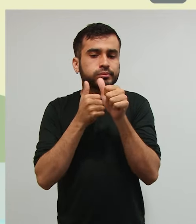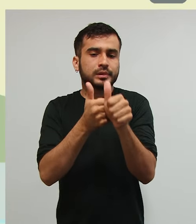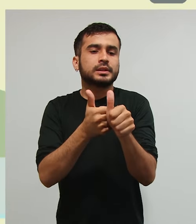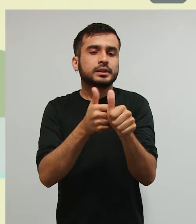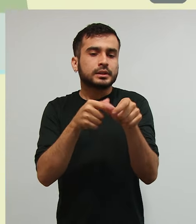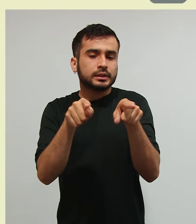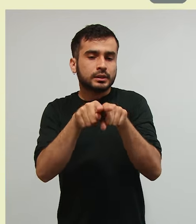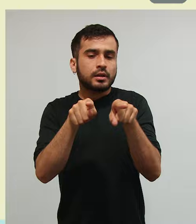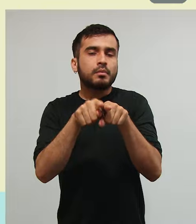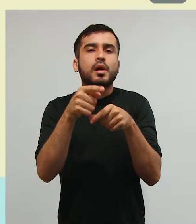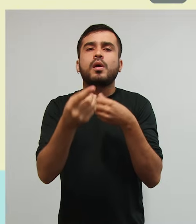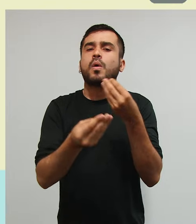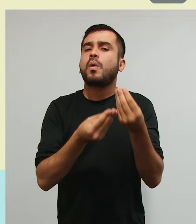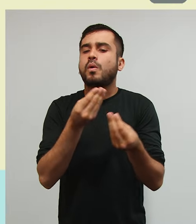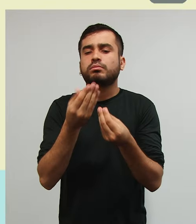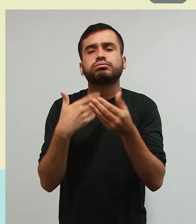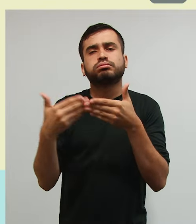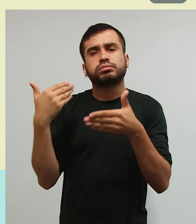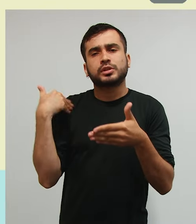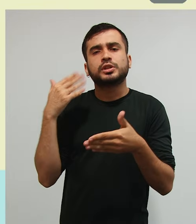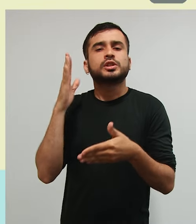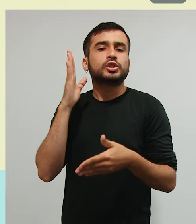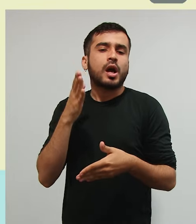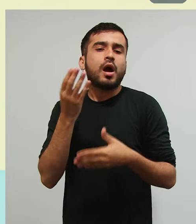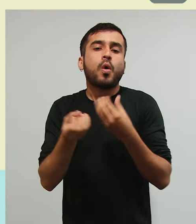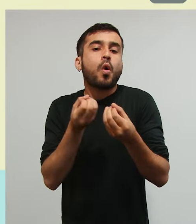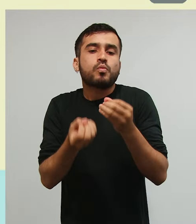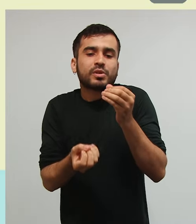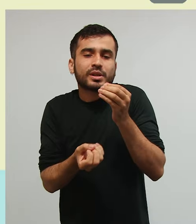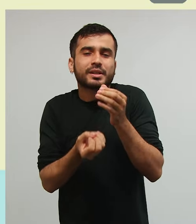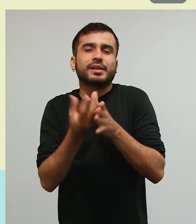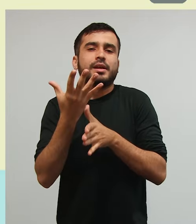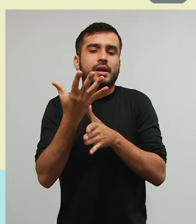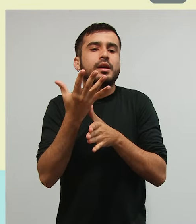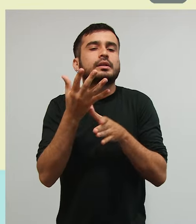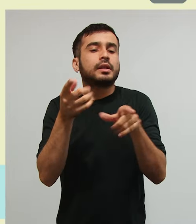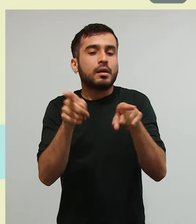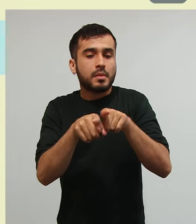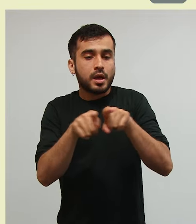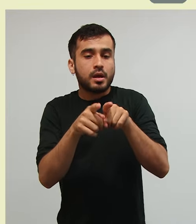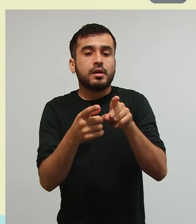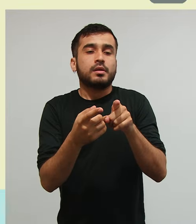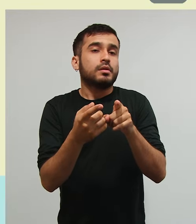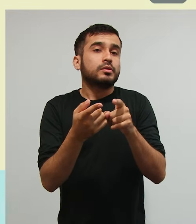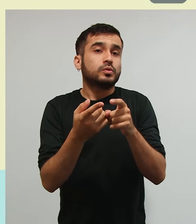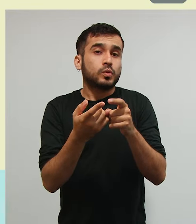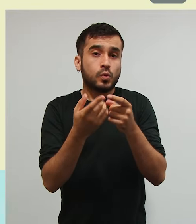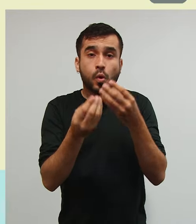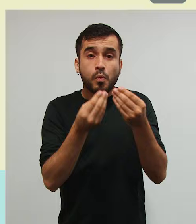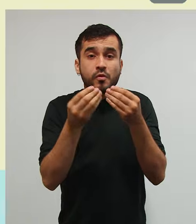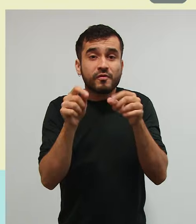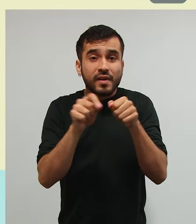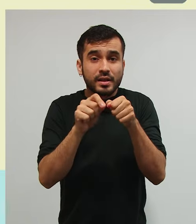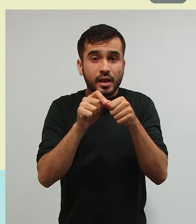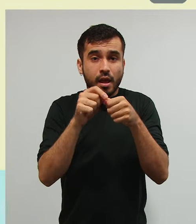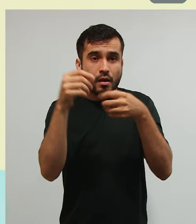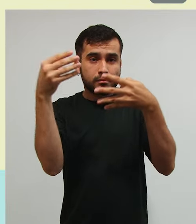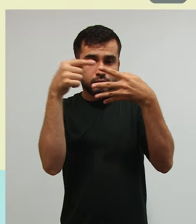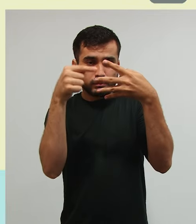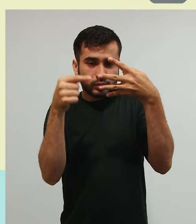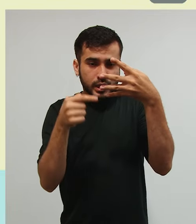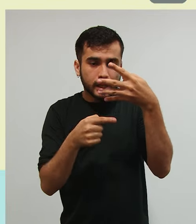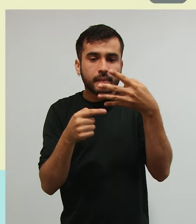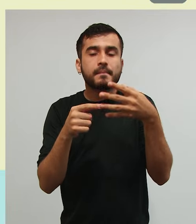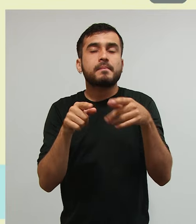ambiente virtual e acompanhar todos eles. Então a gente já teve criando o portfólio digital, a gente já teve